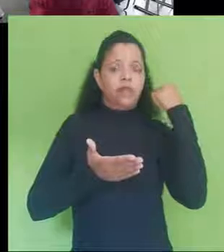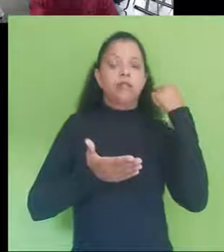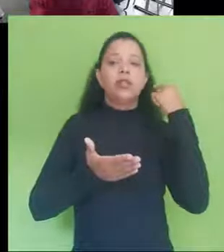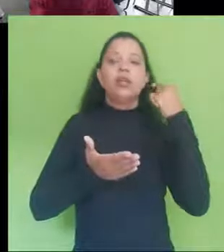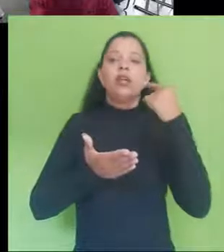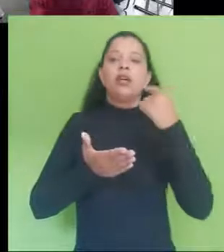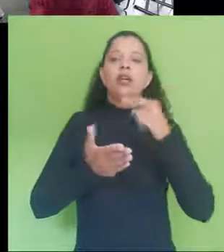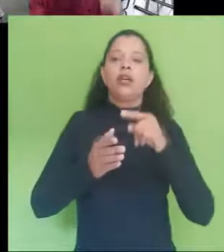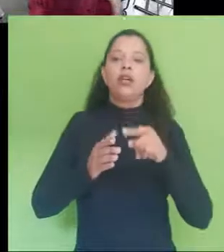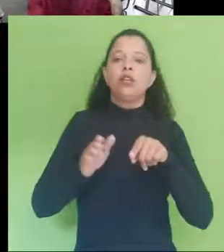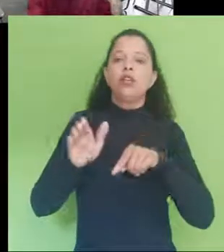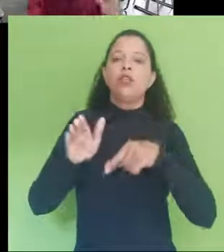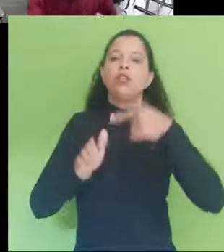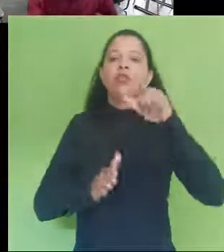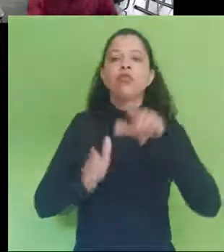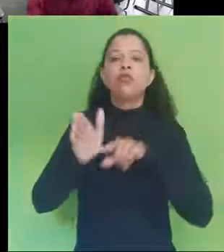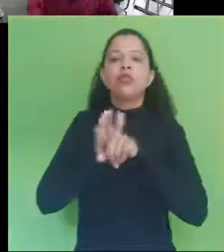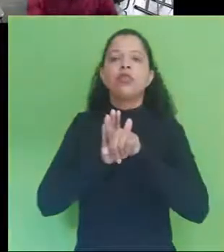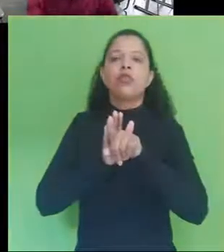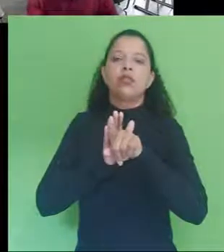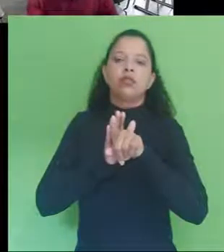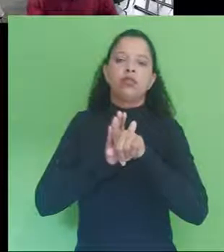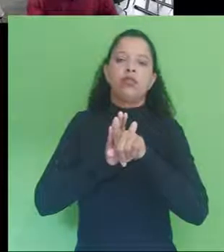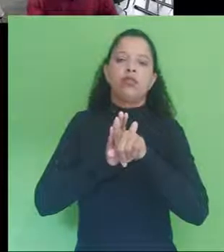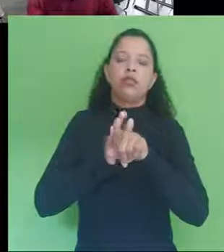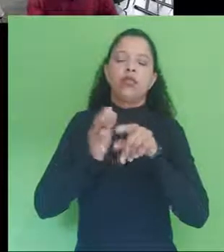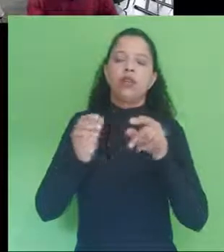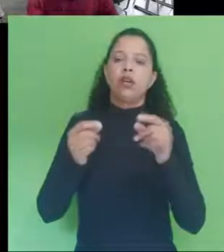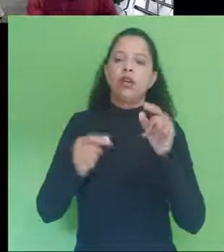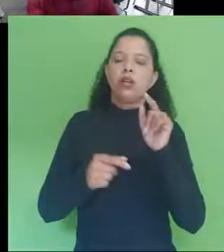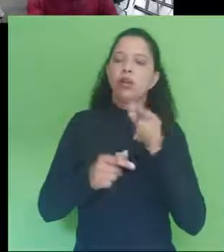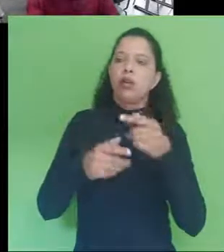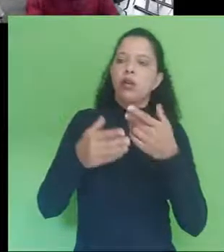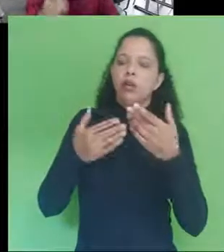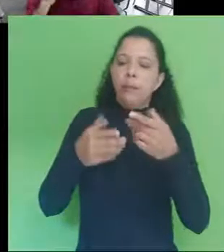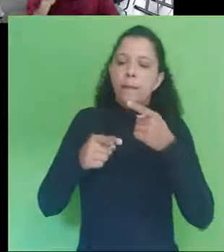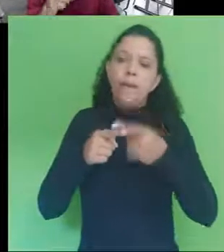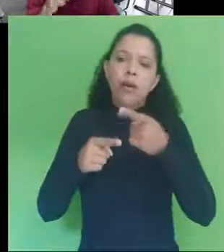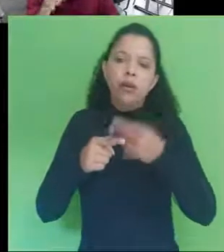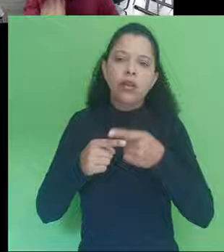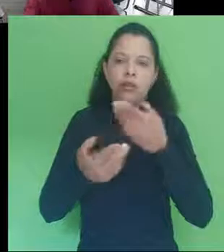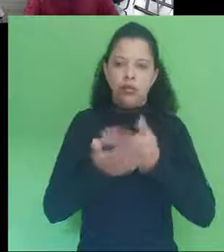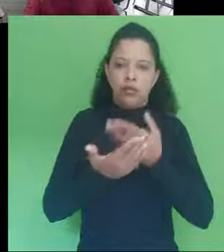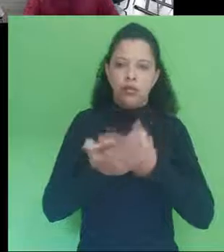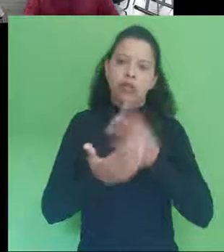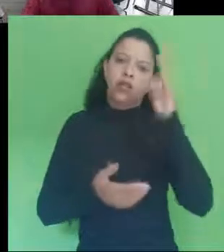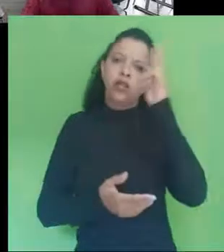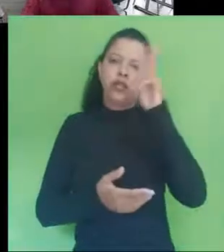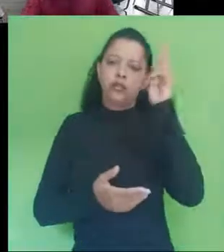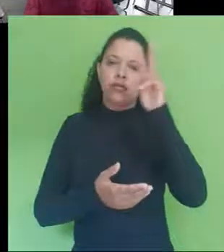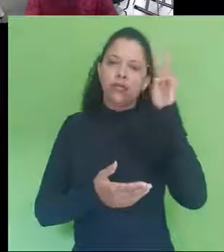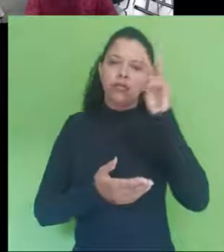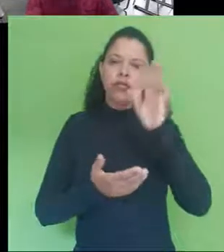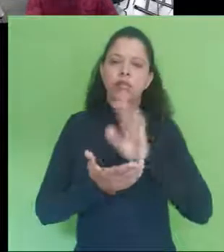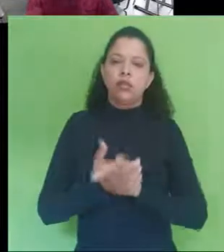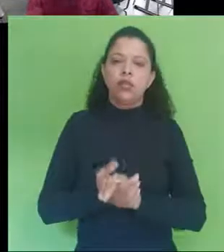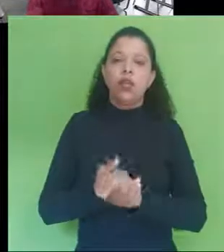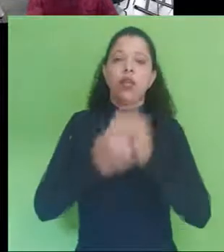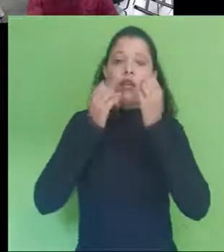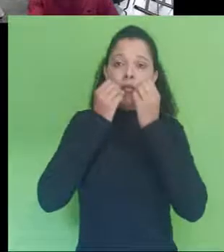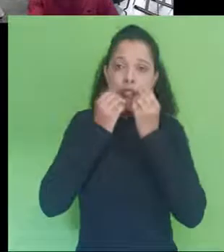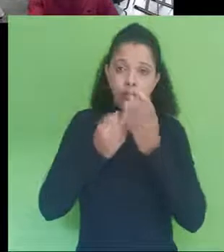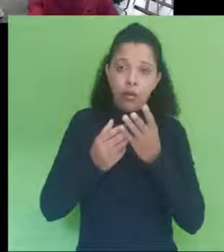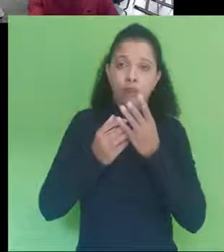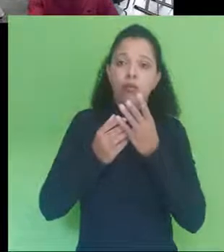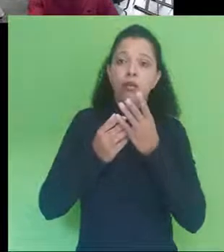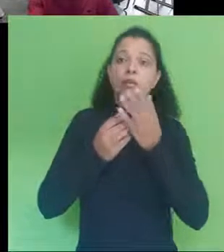humanidade como um todo. E a outra pergunta que eu fiz para você: para que serve a história? A